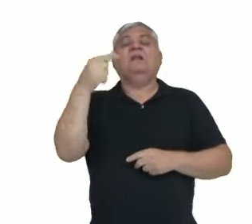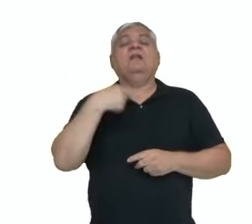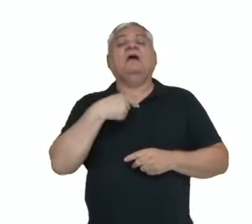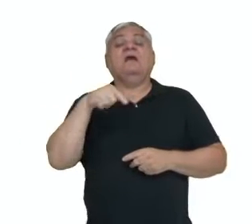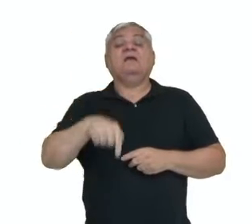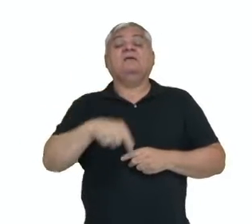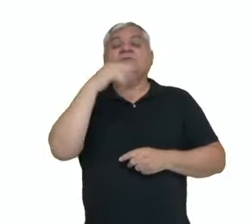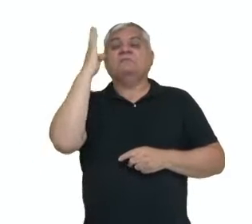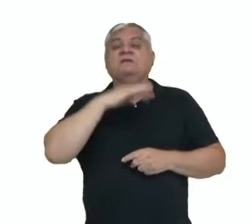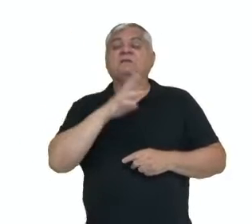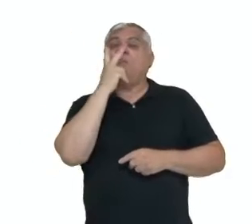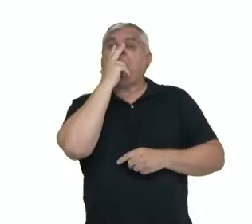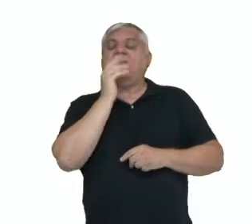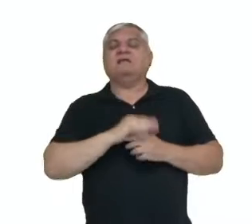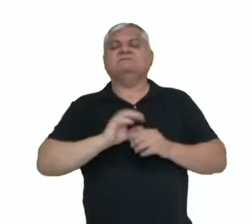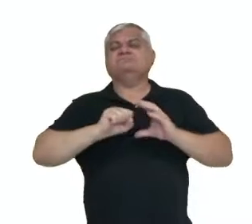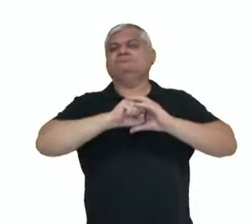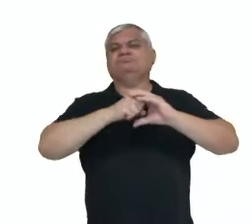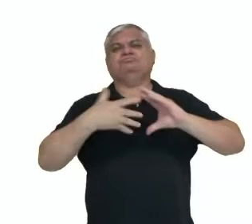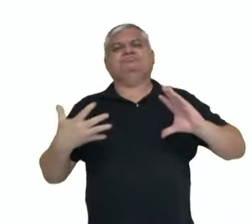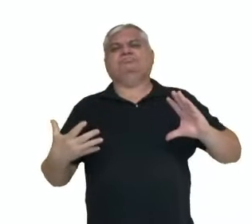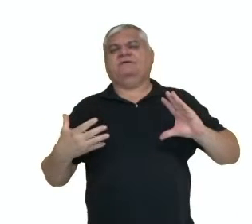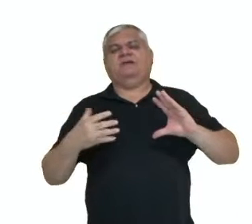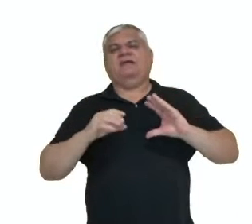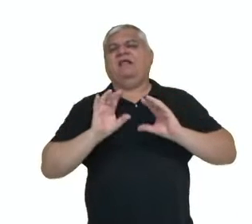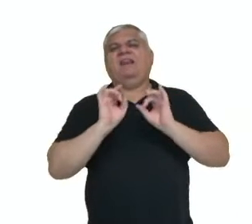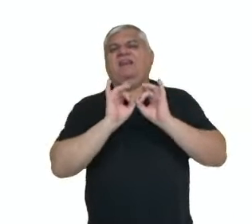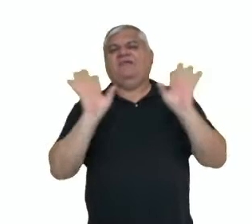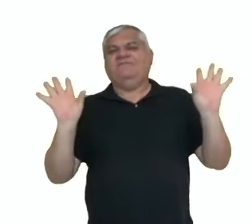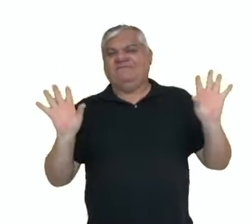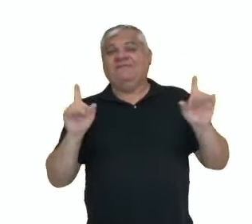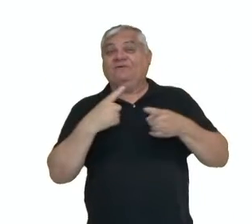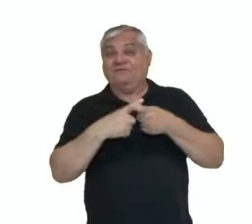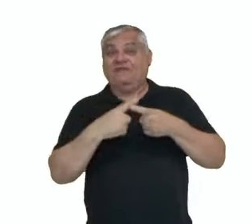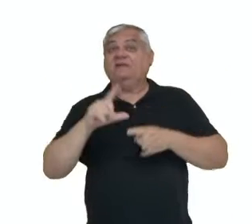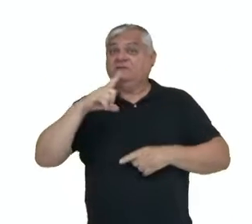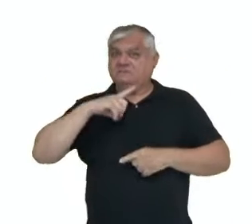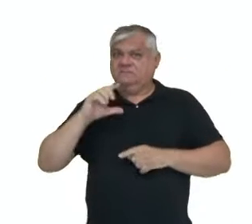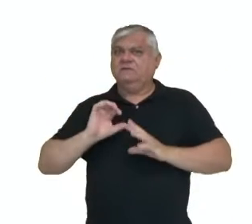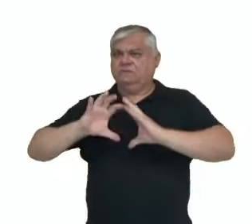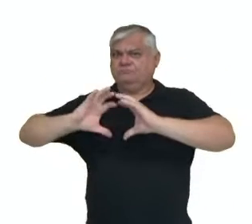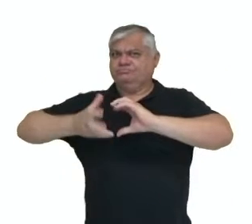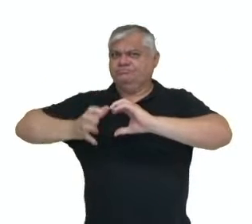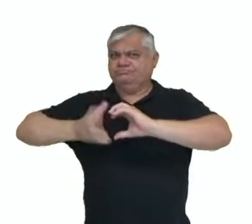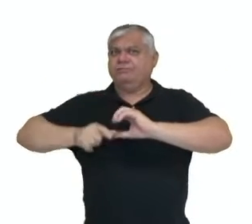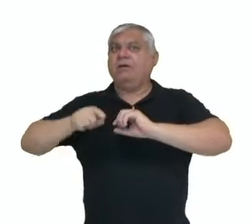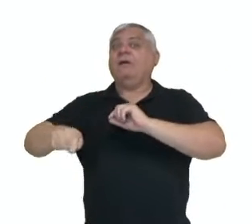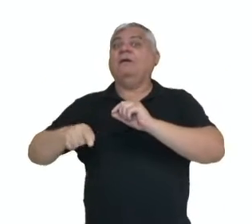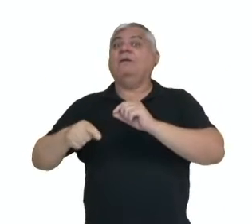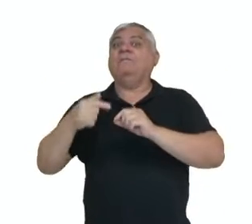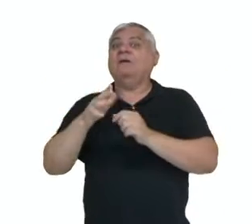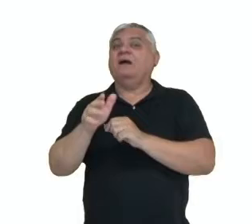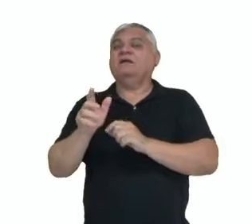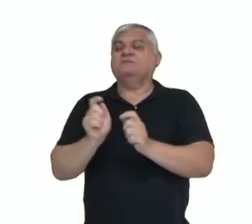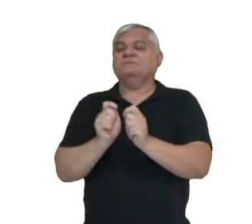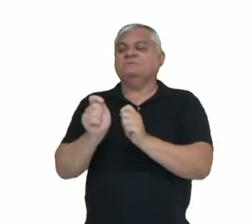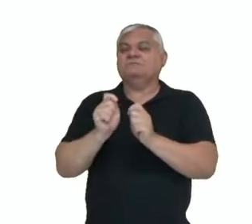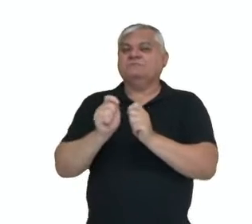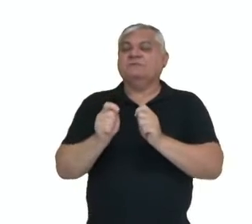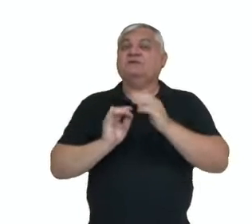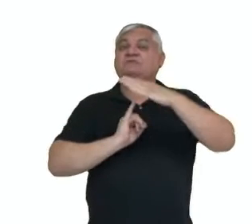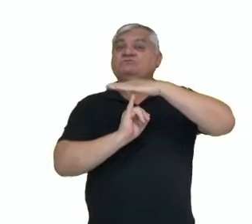aparência democrática. Haviam partidos políticos, só que eles eram regulamentados pelo ato institucional número